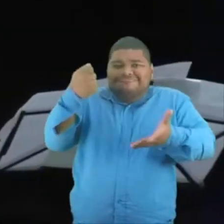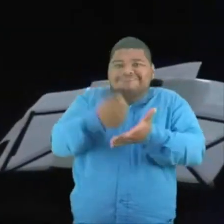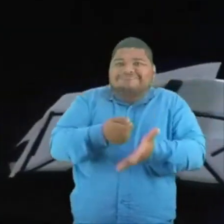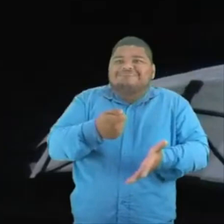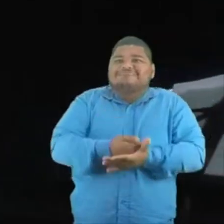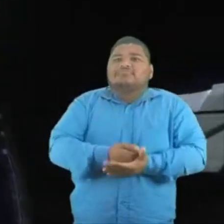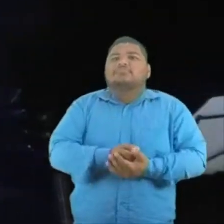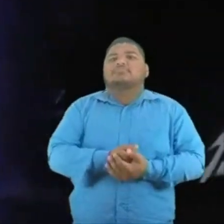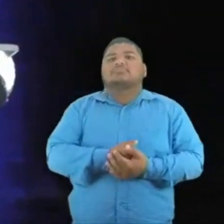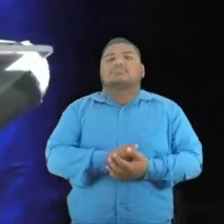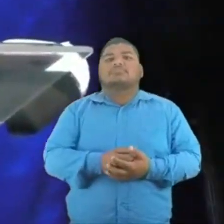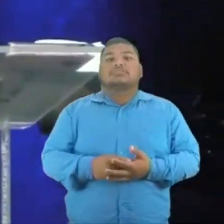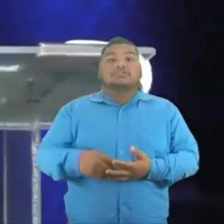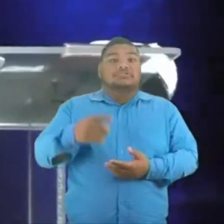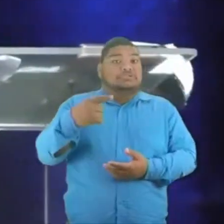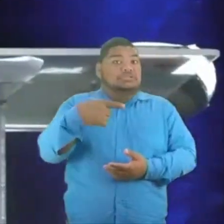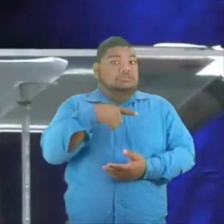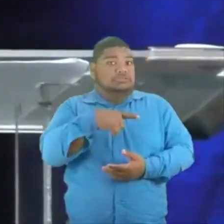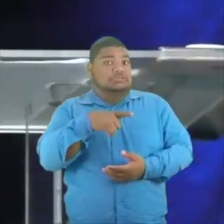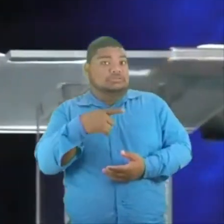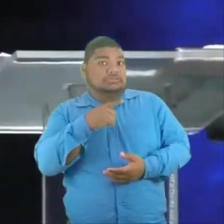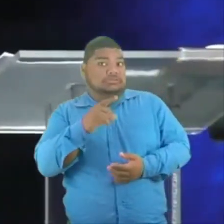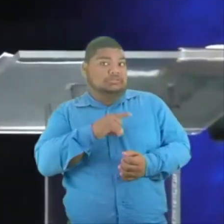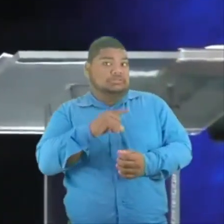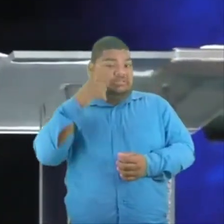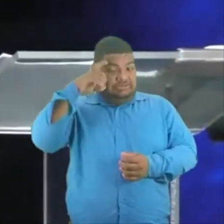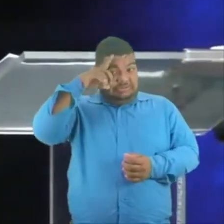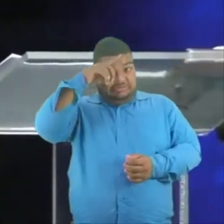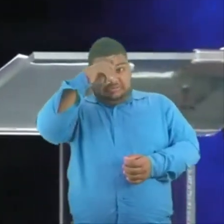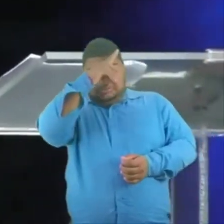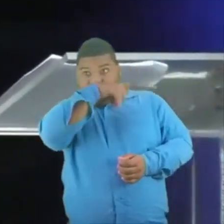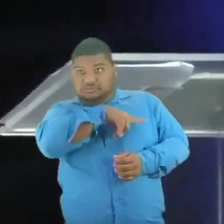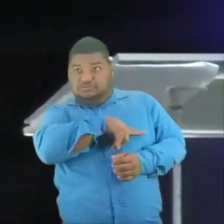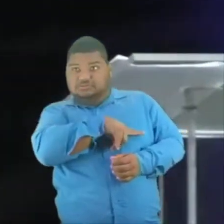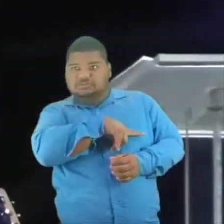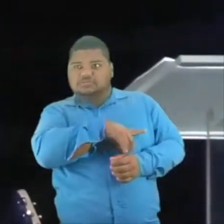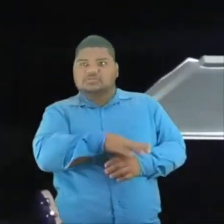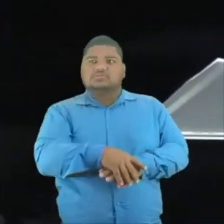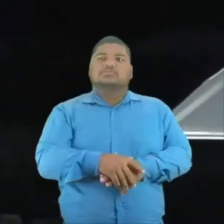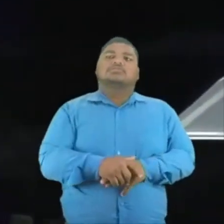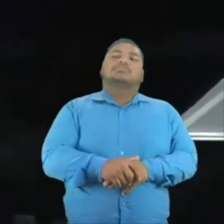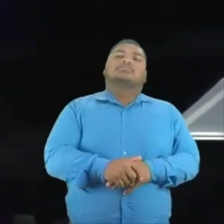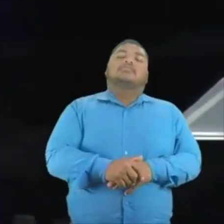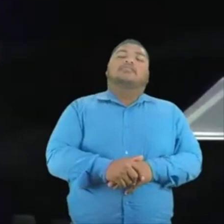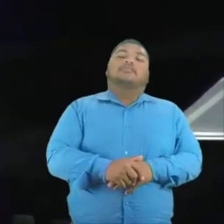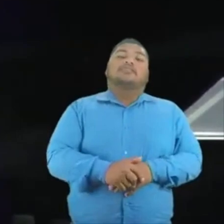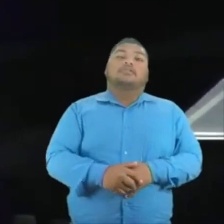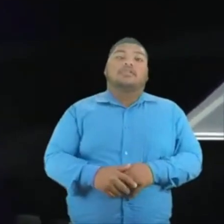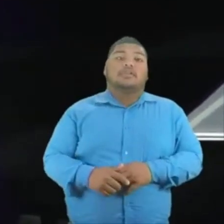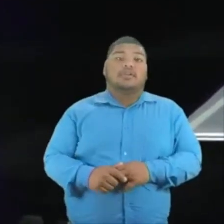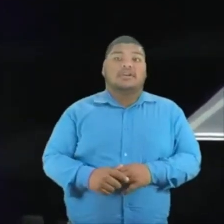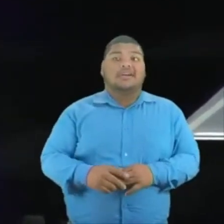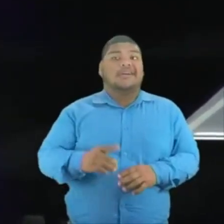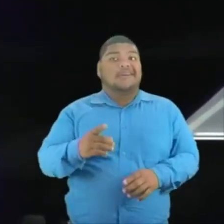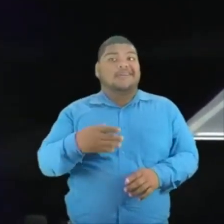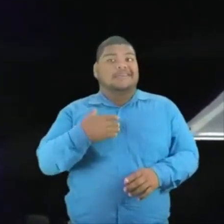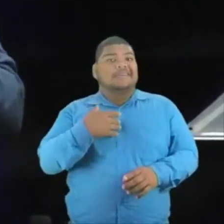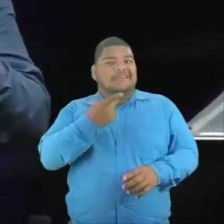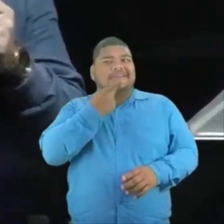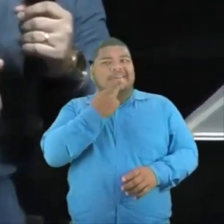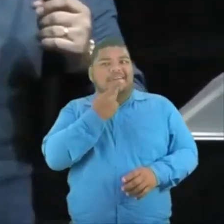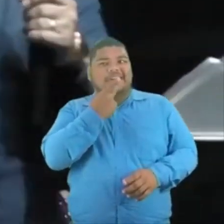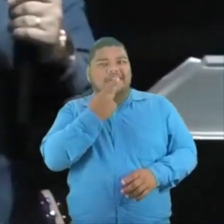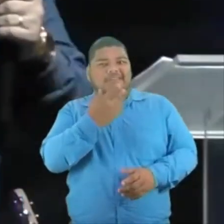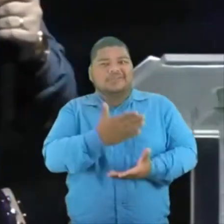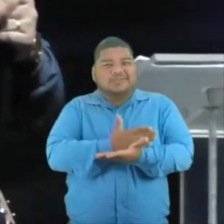por tribulação, se você não passa por dificuldades? E aí é exatamente isso que eu falava, né, no início da